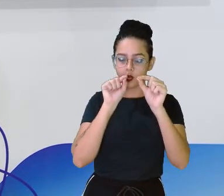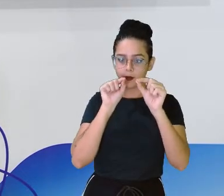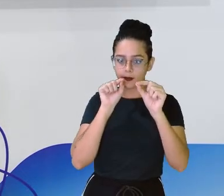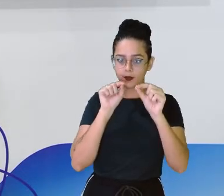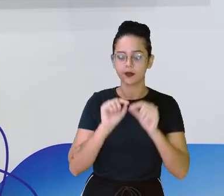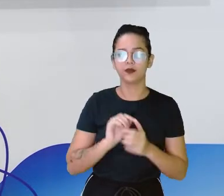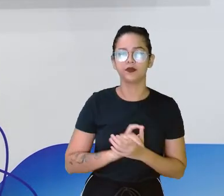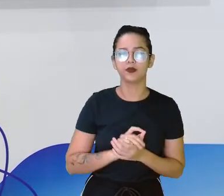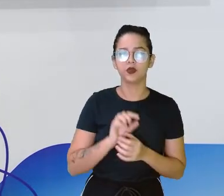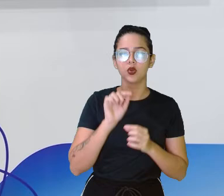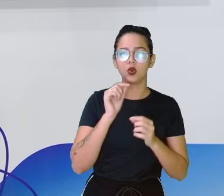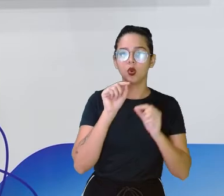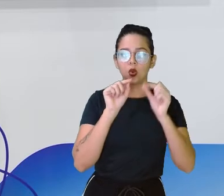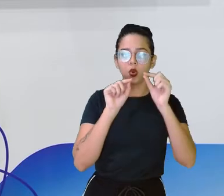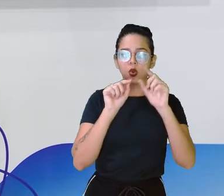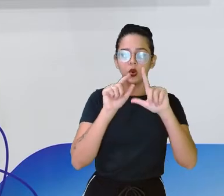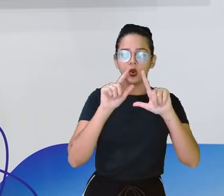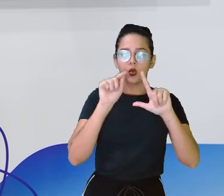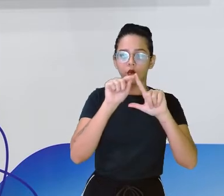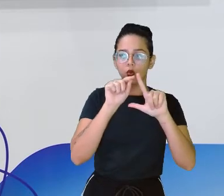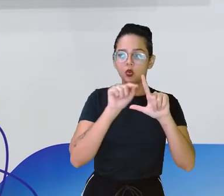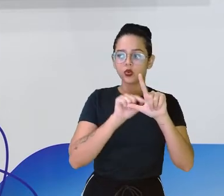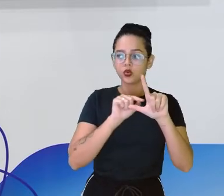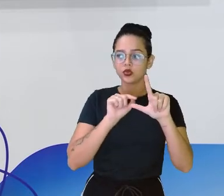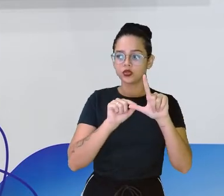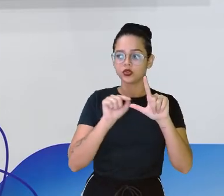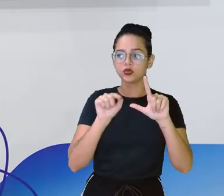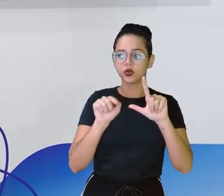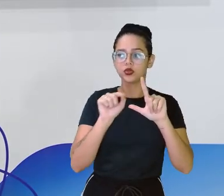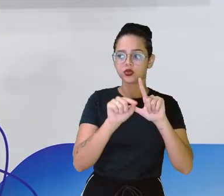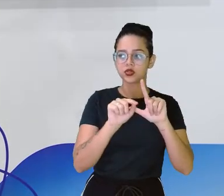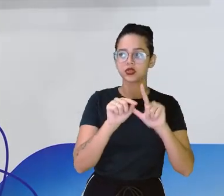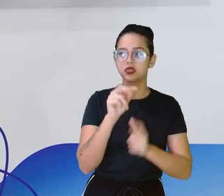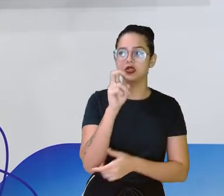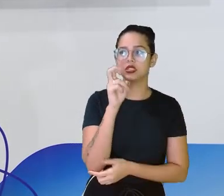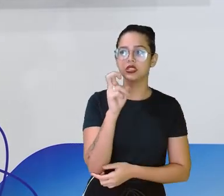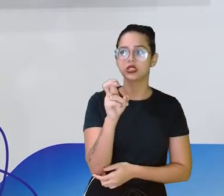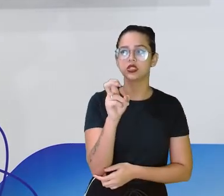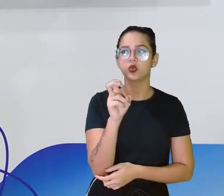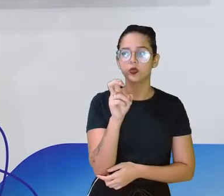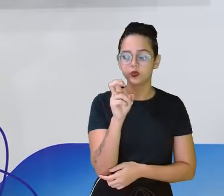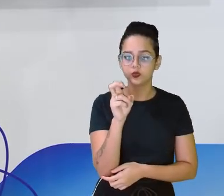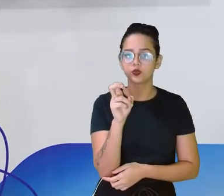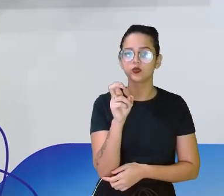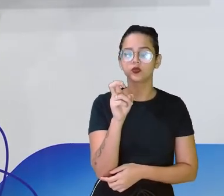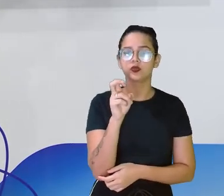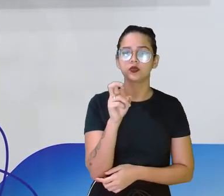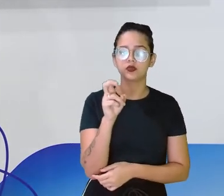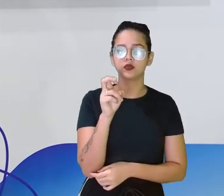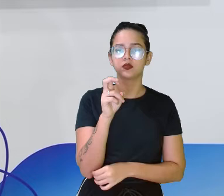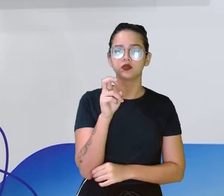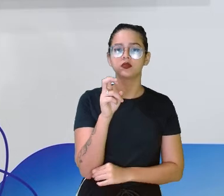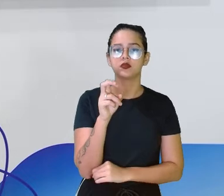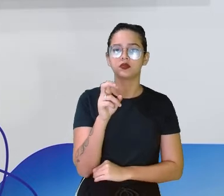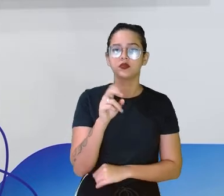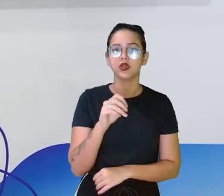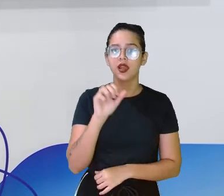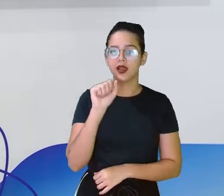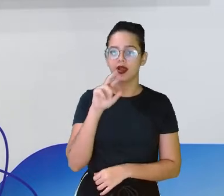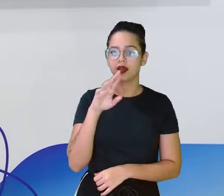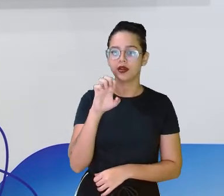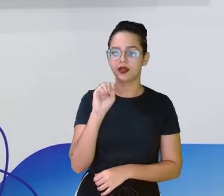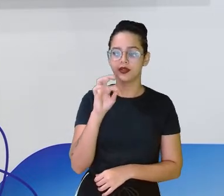arestas. 1, 2, 3, 4, 5. 5 vértices. E as minhas